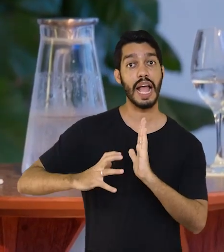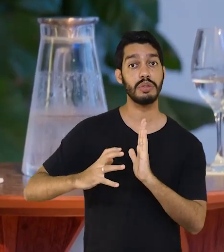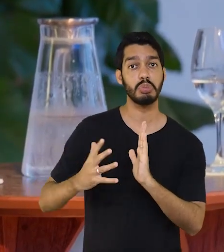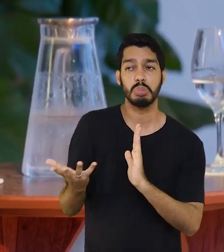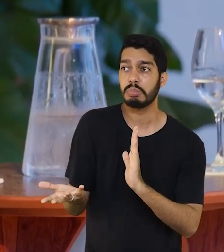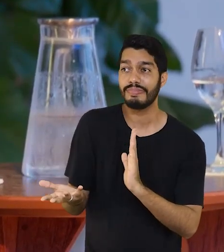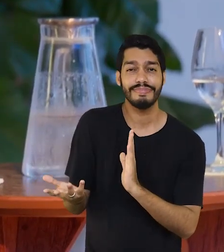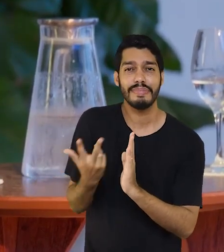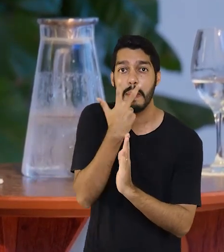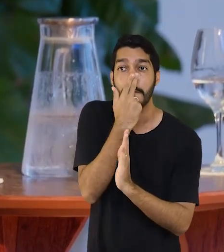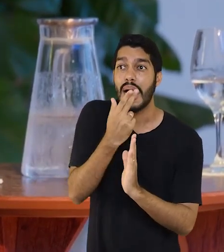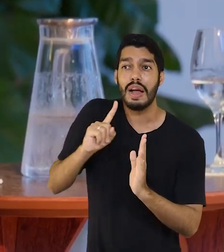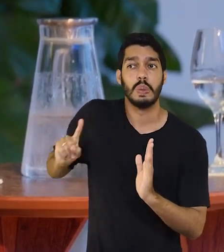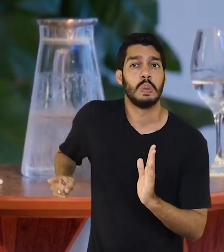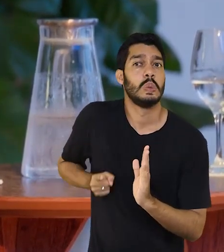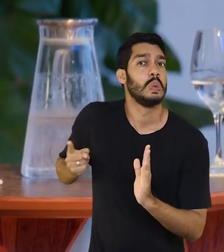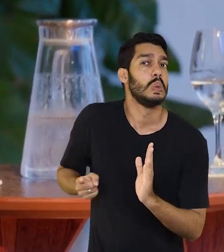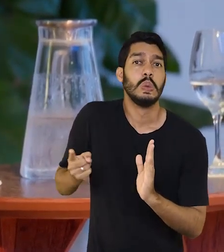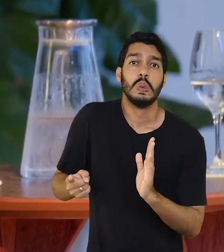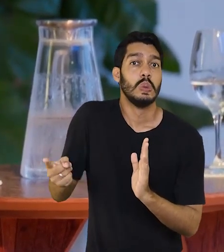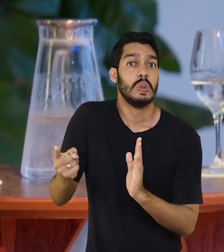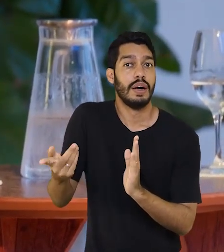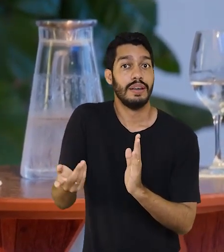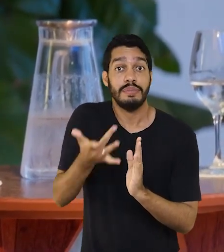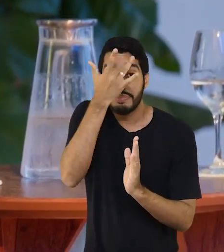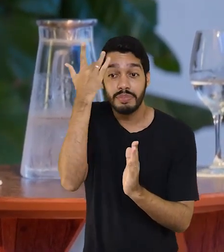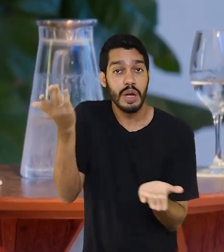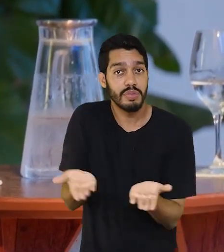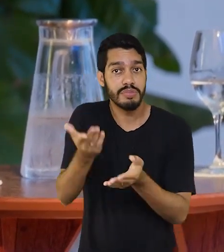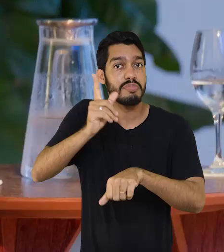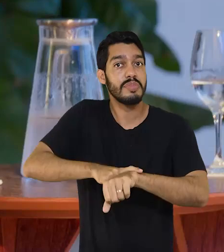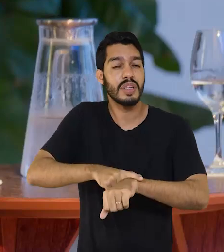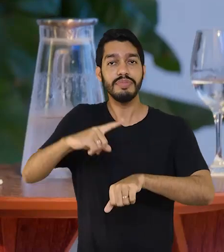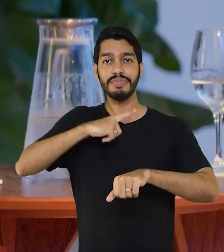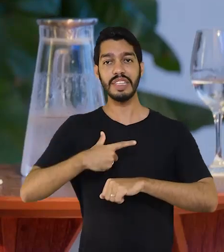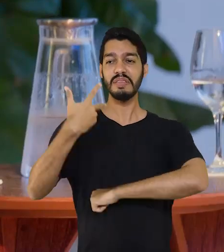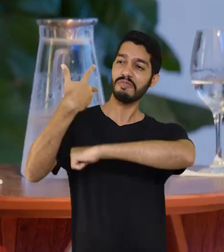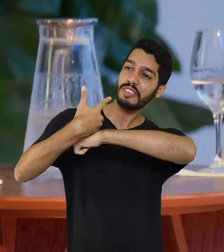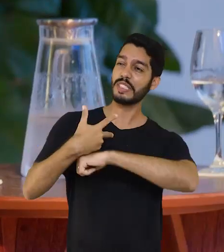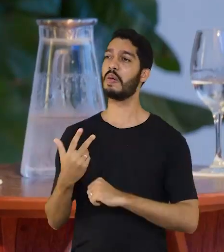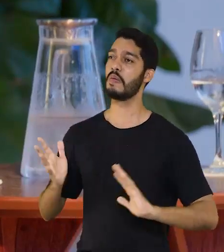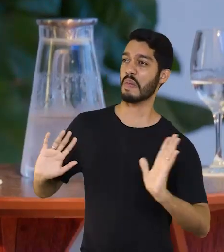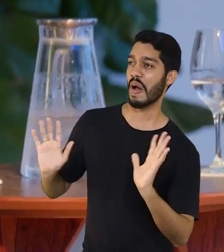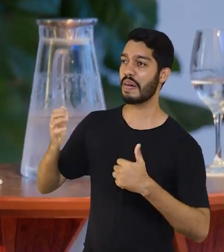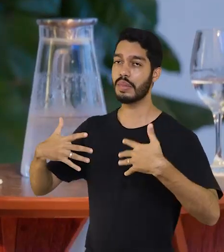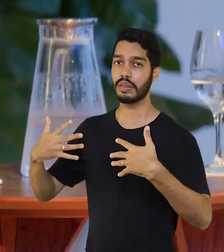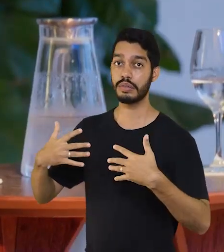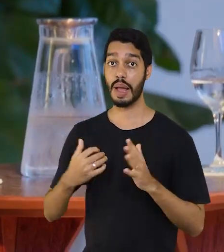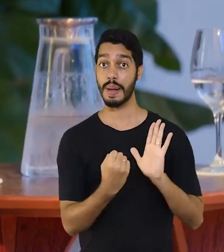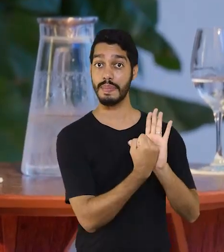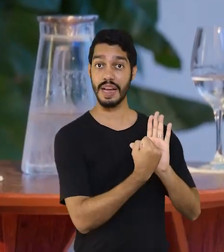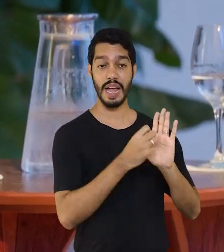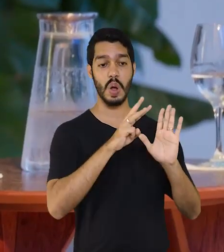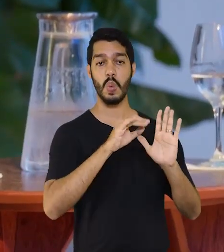ele é quase que infinito e ilimitado, né? Quantas pessoas estão fazendo vídeos agora, em outros momentos do mundo inteiro,